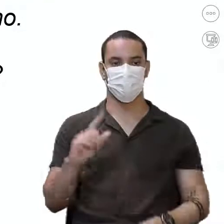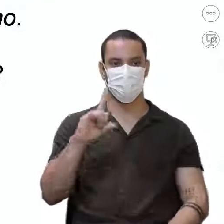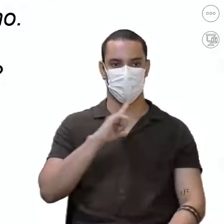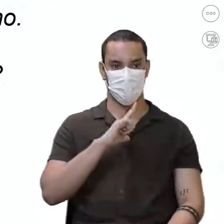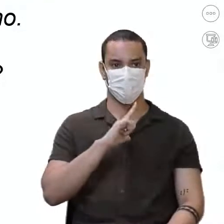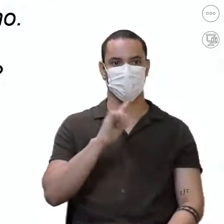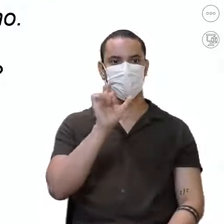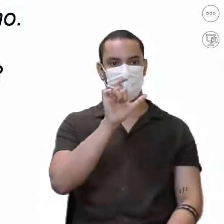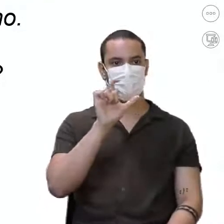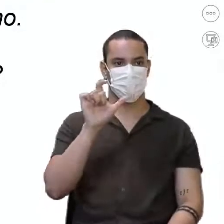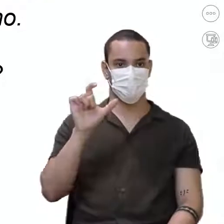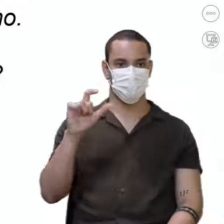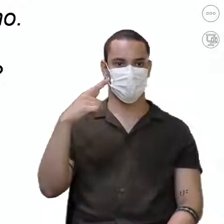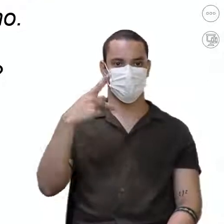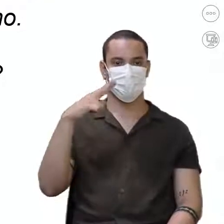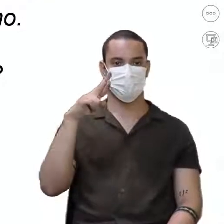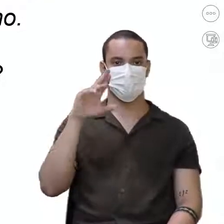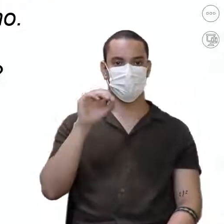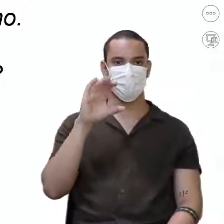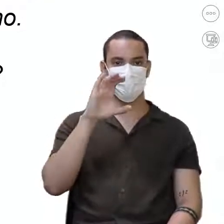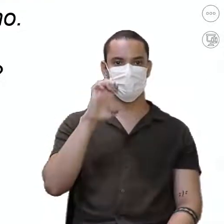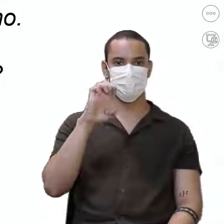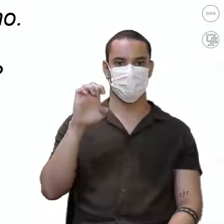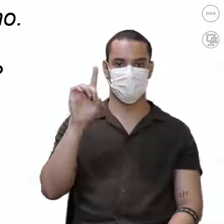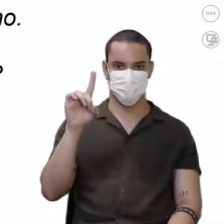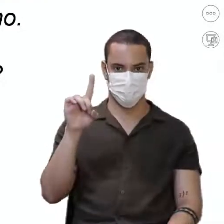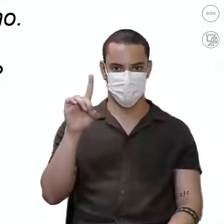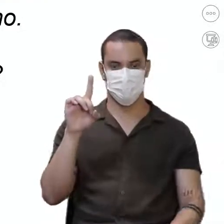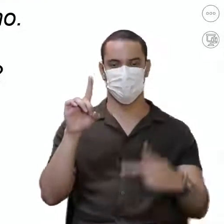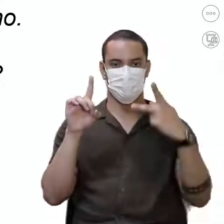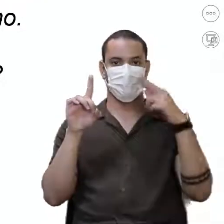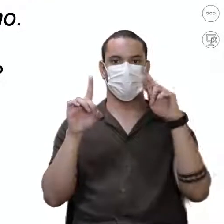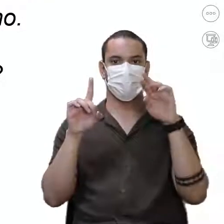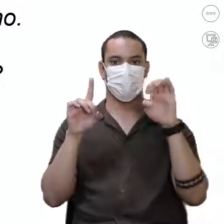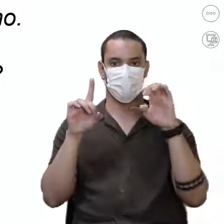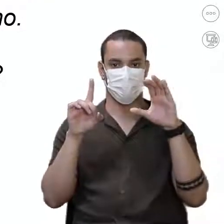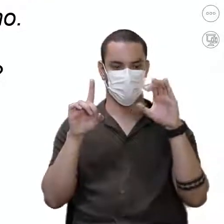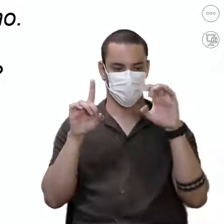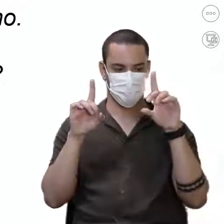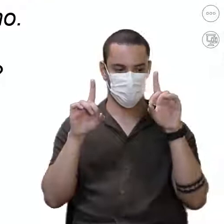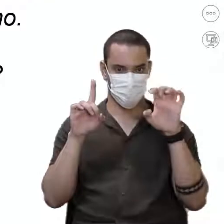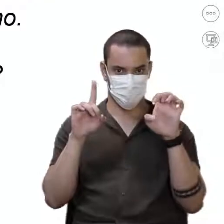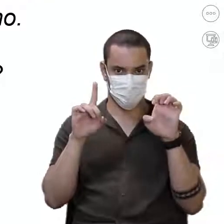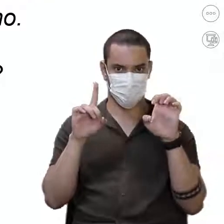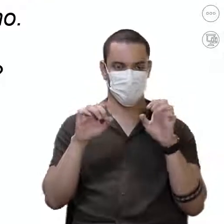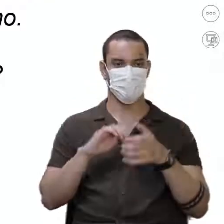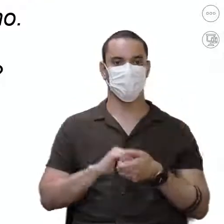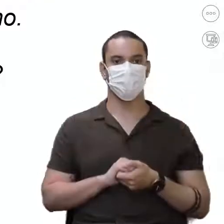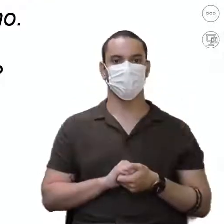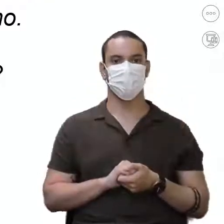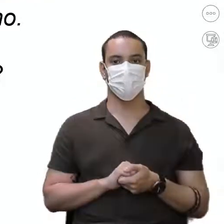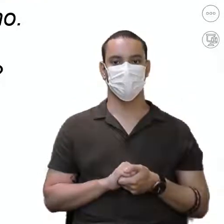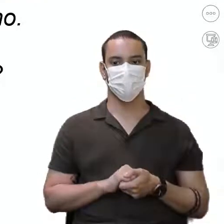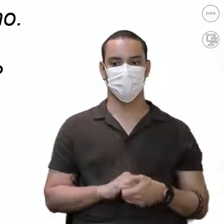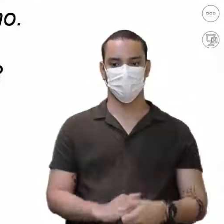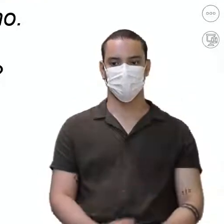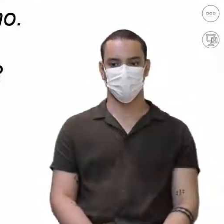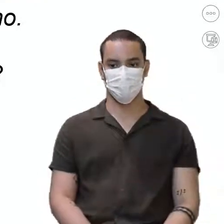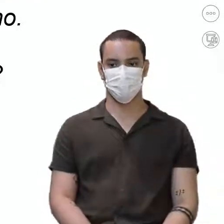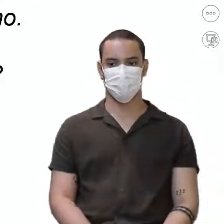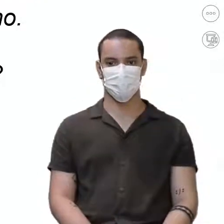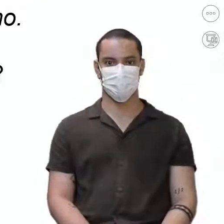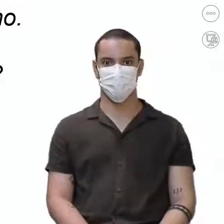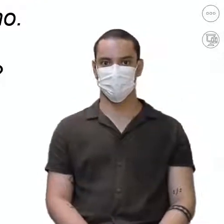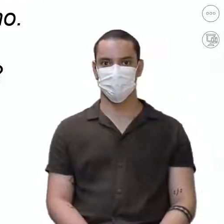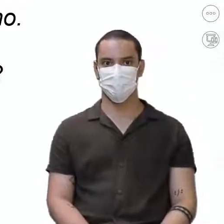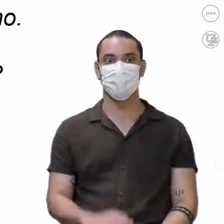as palavras proceed e precede, certo? Proceed, precede.